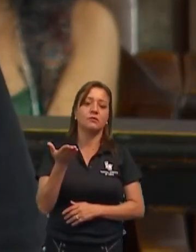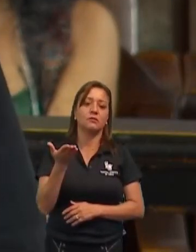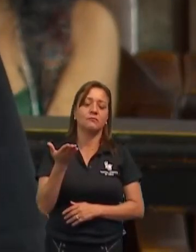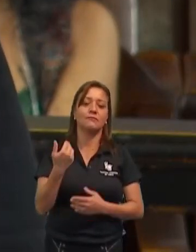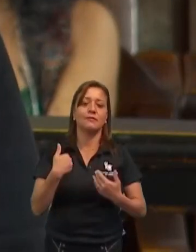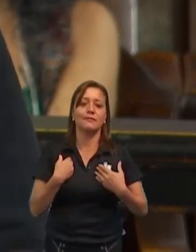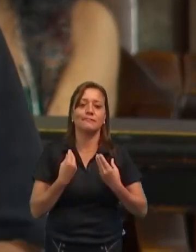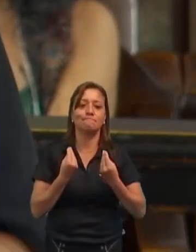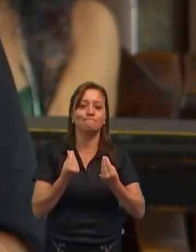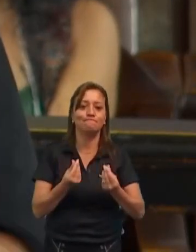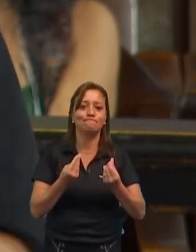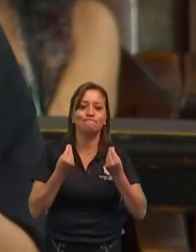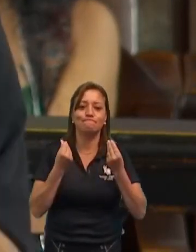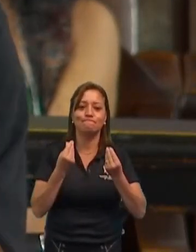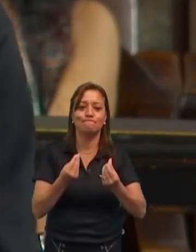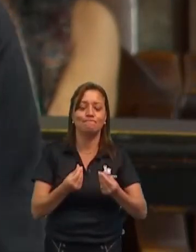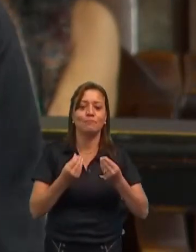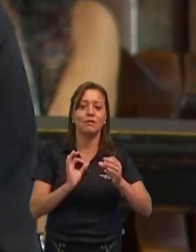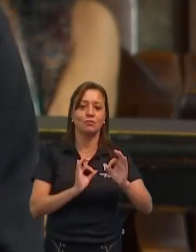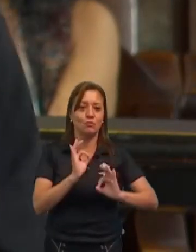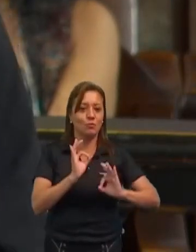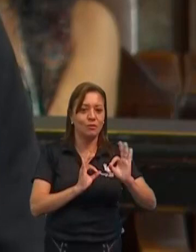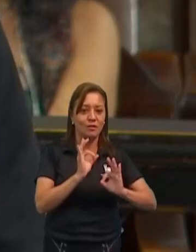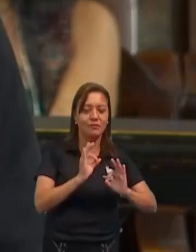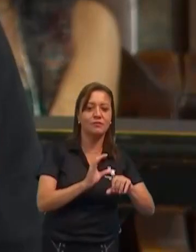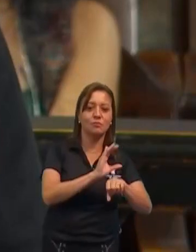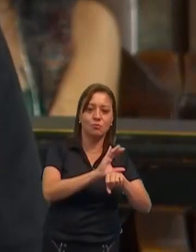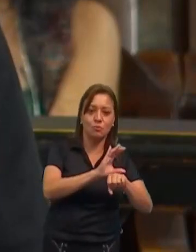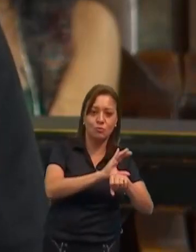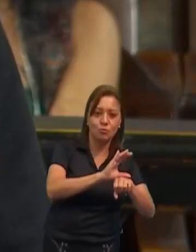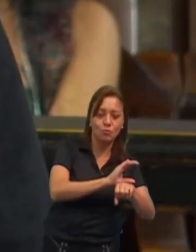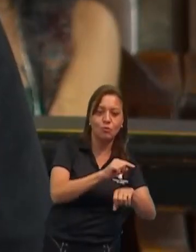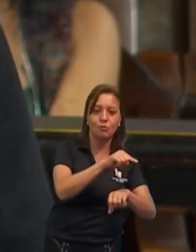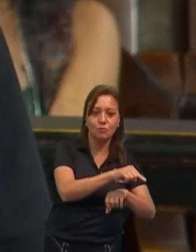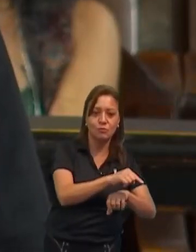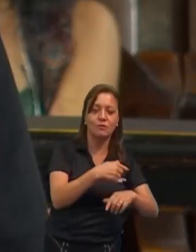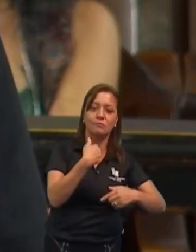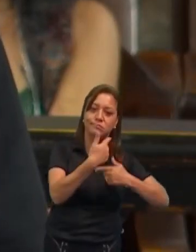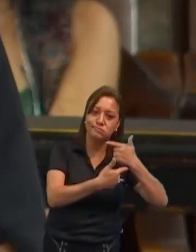questões de preparo dessa pessoa muito grande.